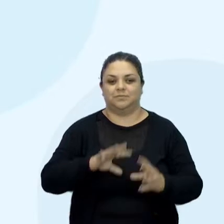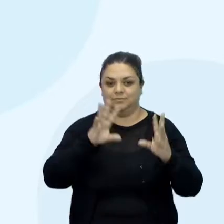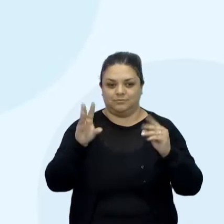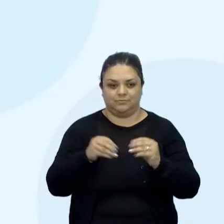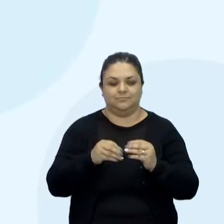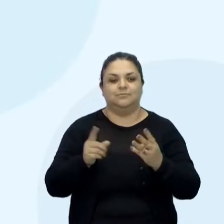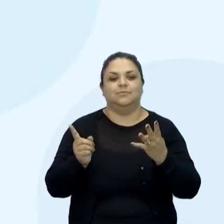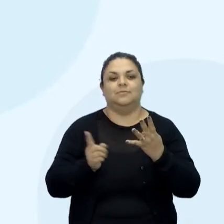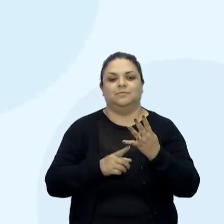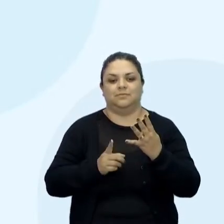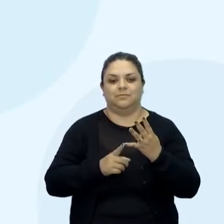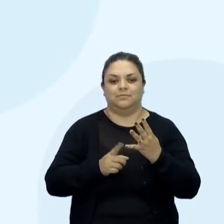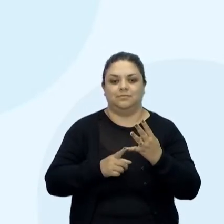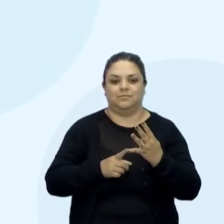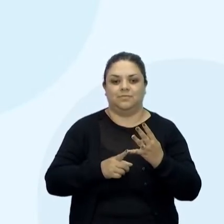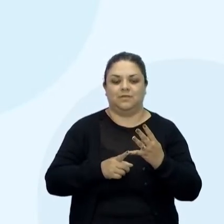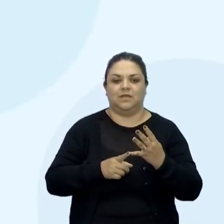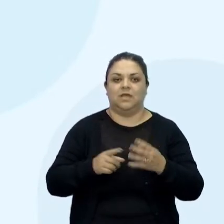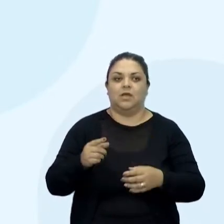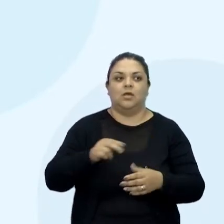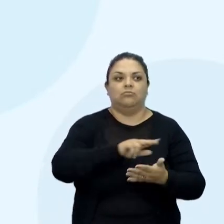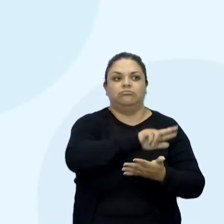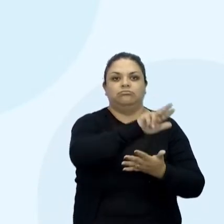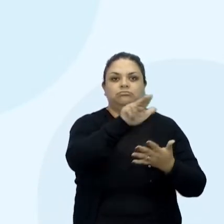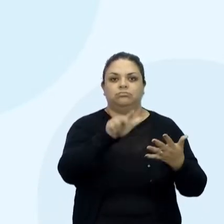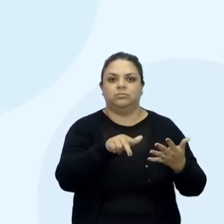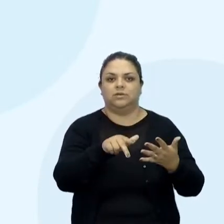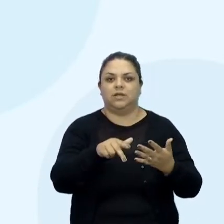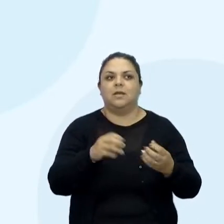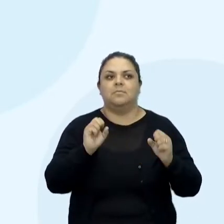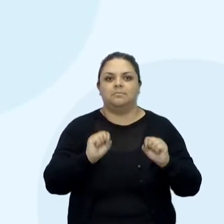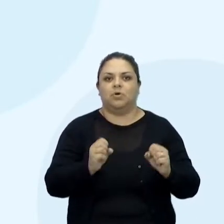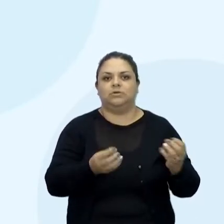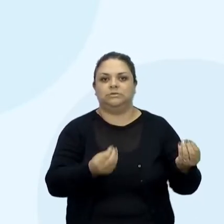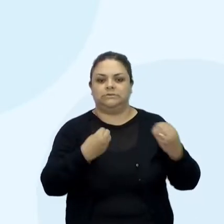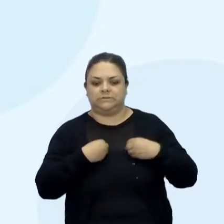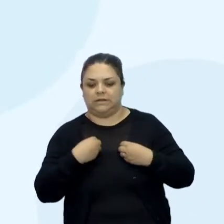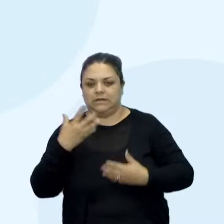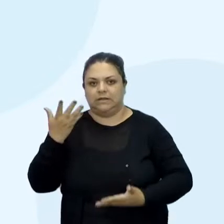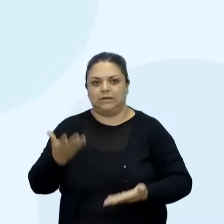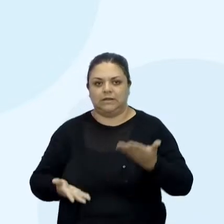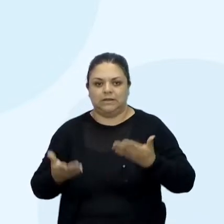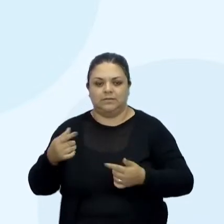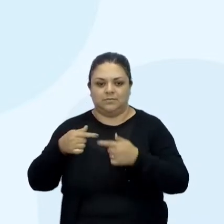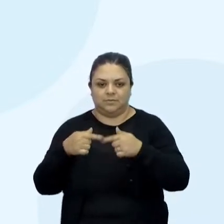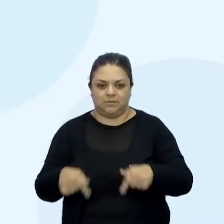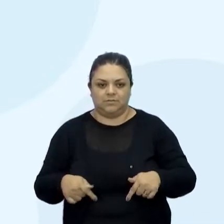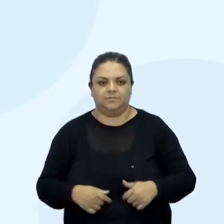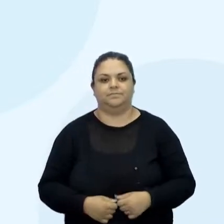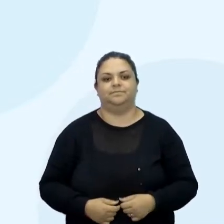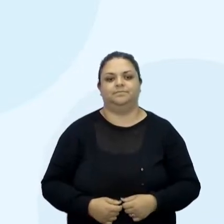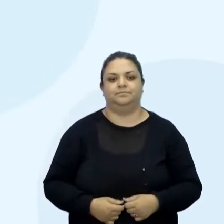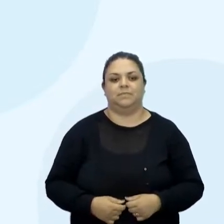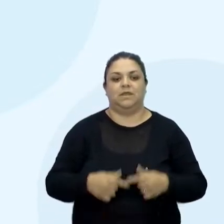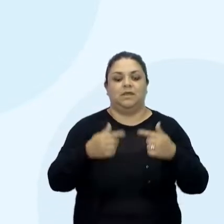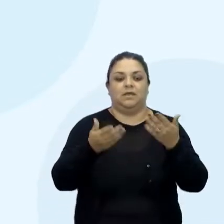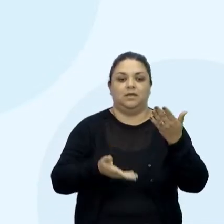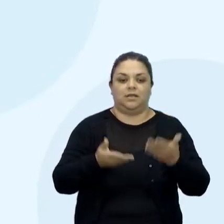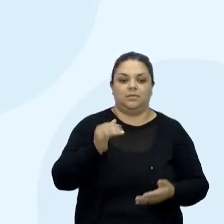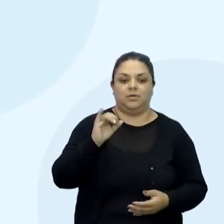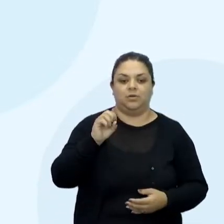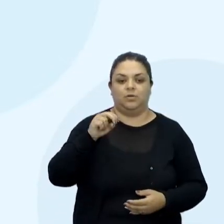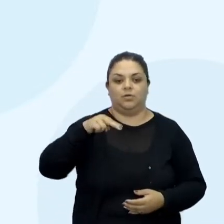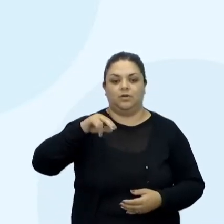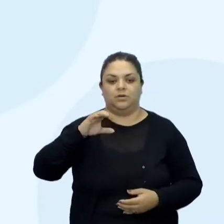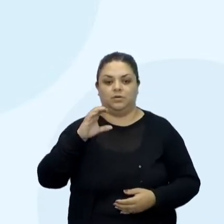Falamos sobre os fatores que afetam o equilíbrio químico, depois entramos em equilíbrio iônico, ácido-base, e depois